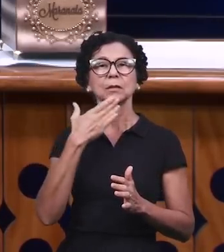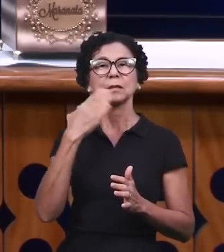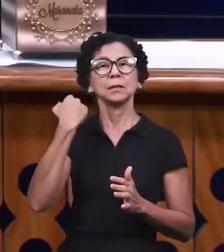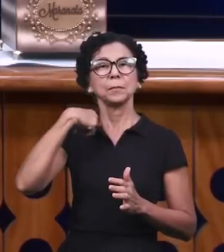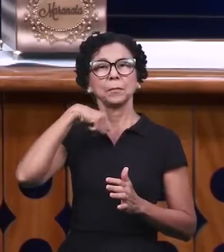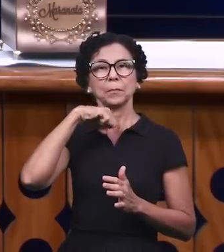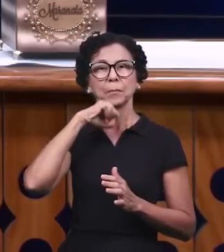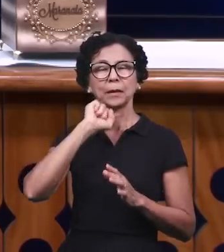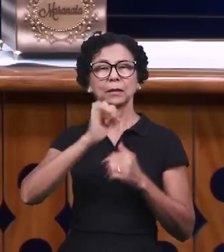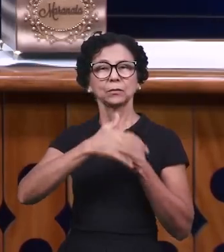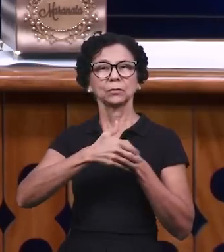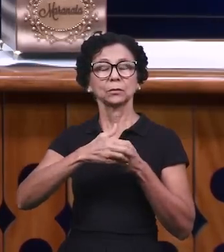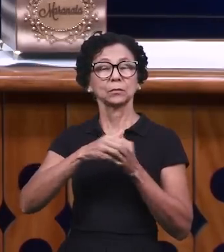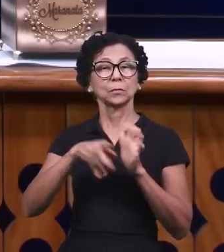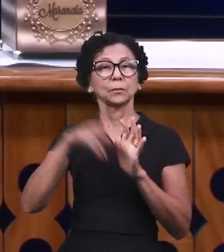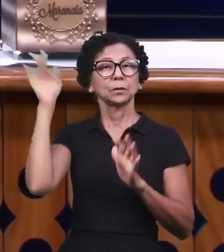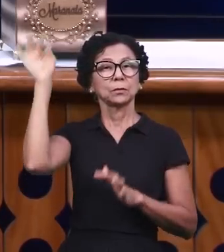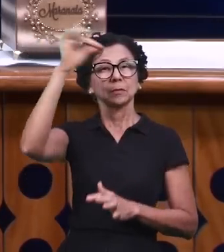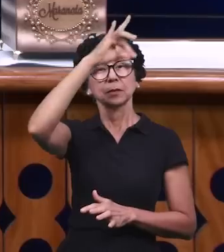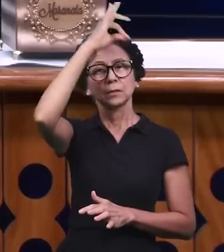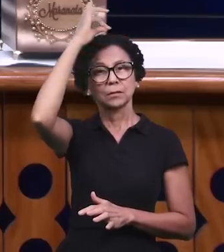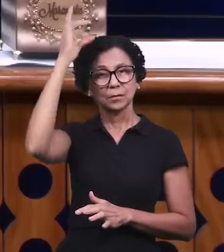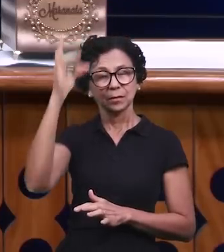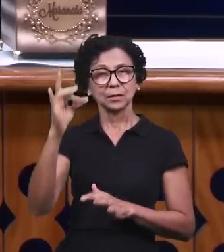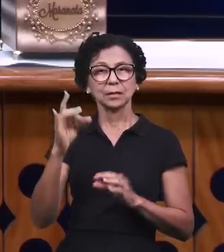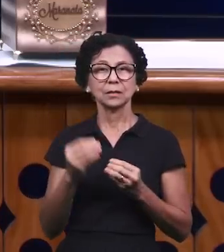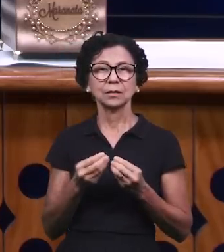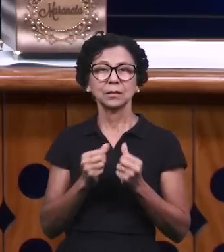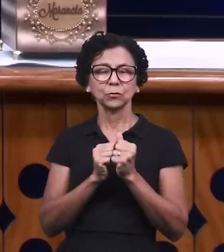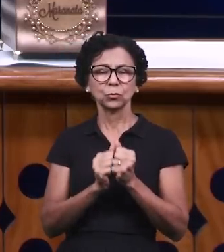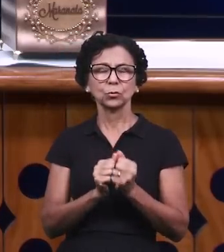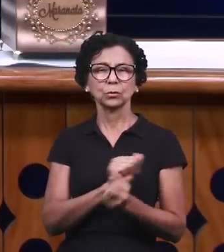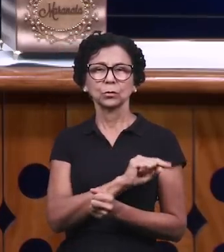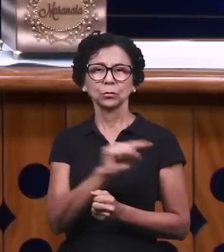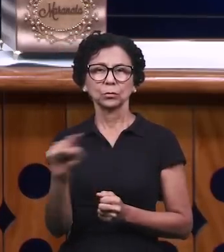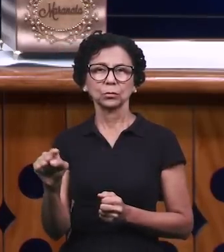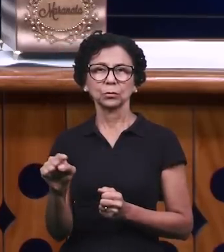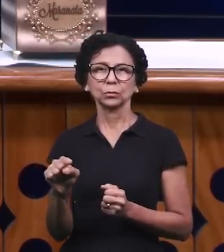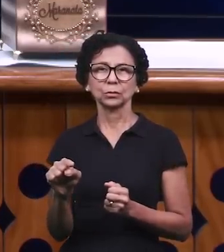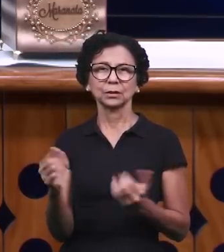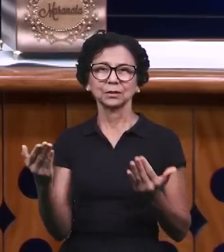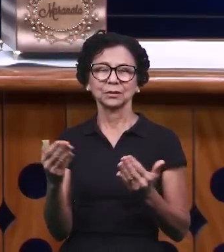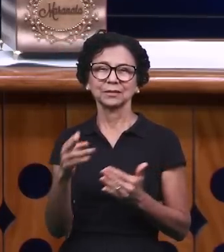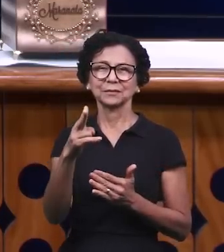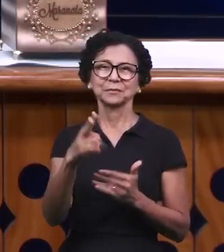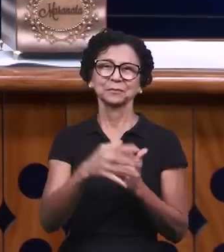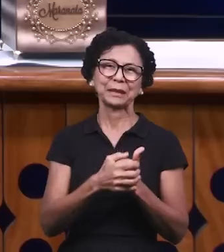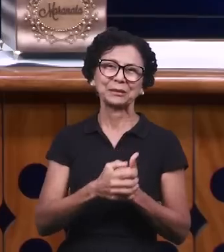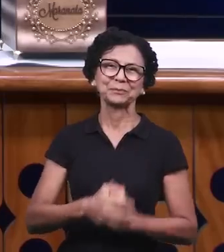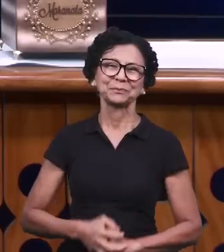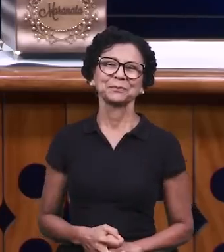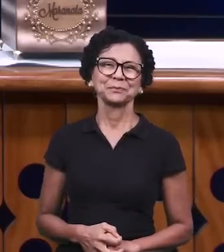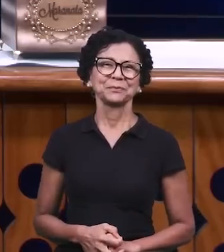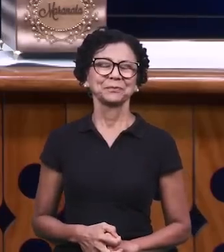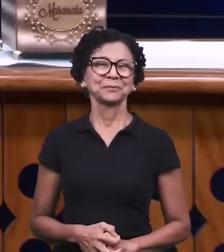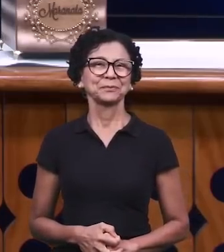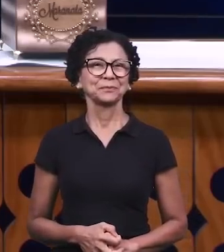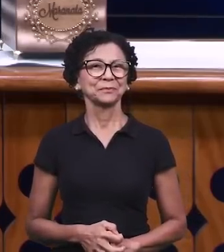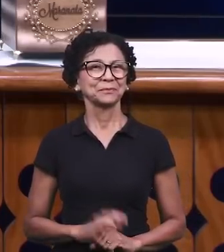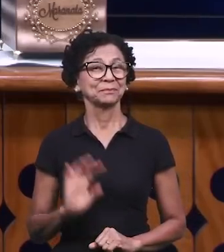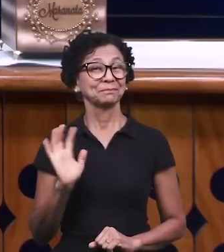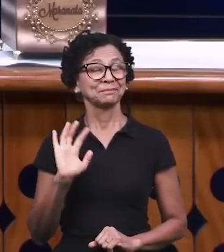alimento. Viver na tua obra é o meu sustento. Que bom,